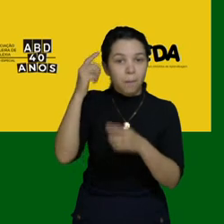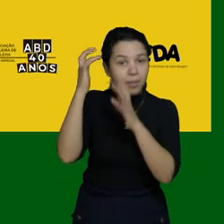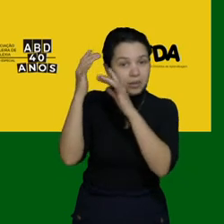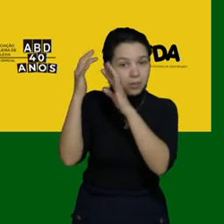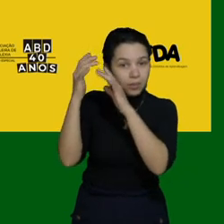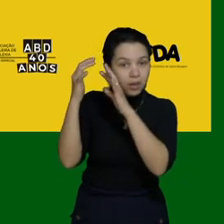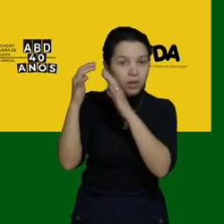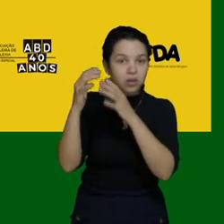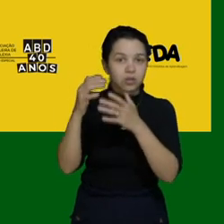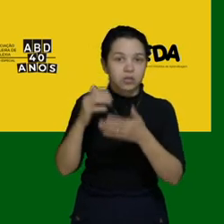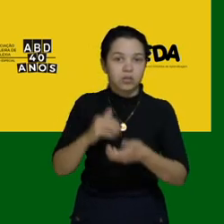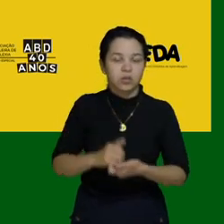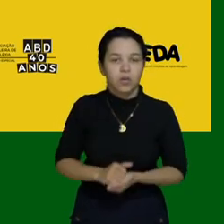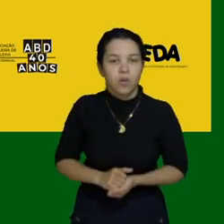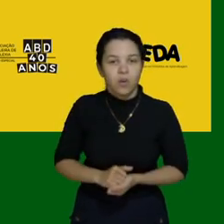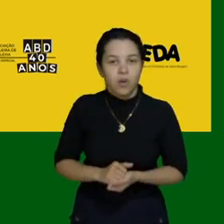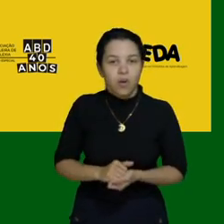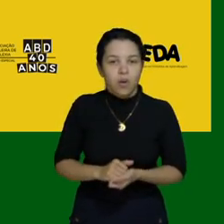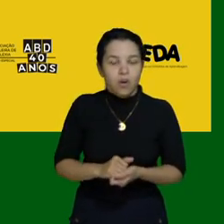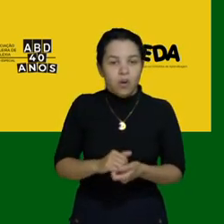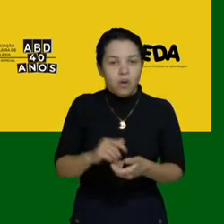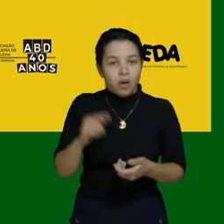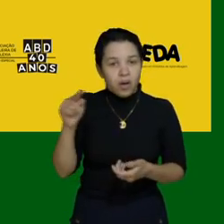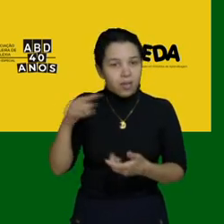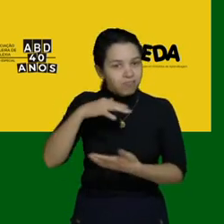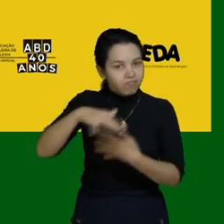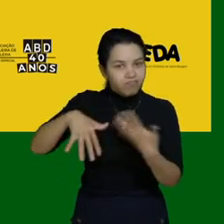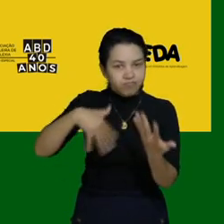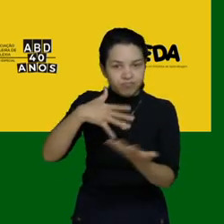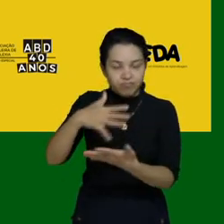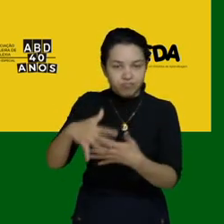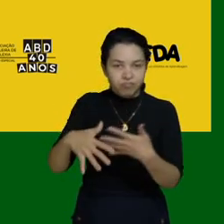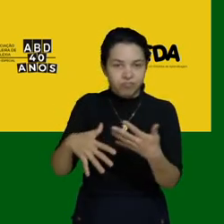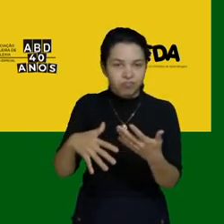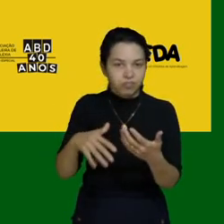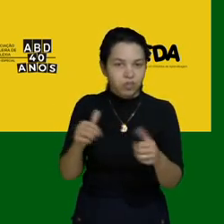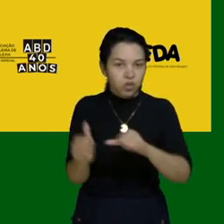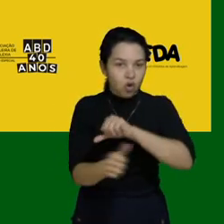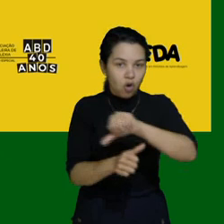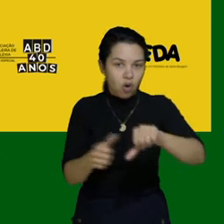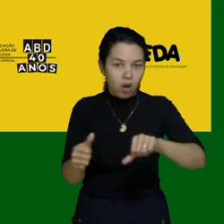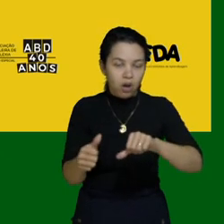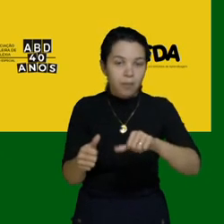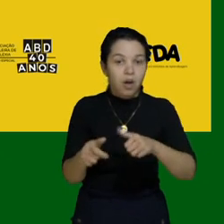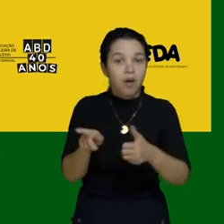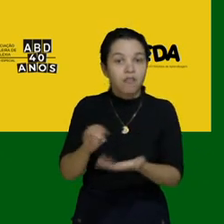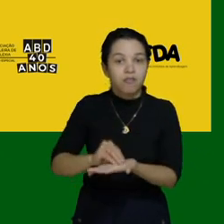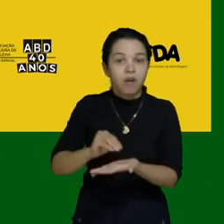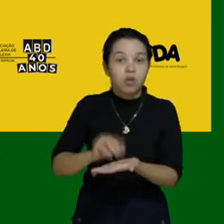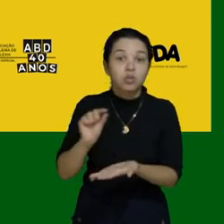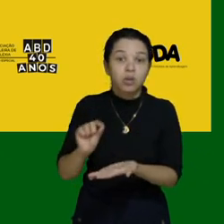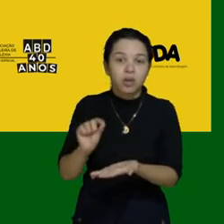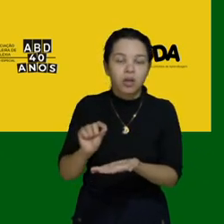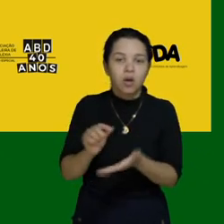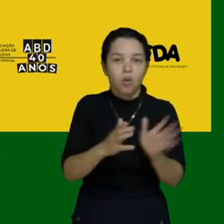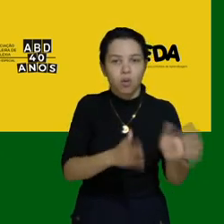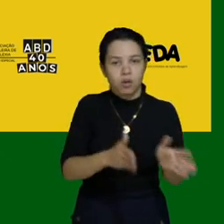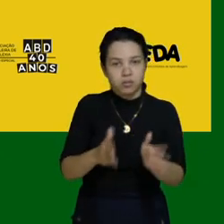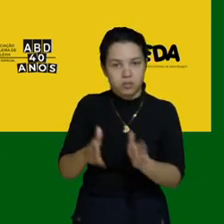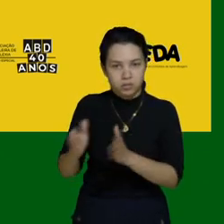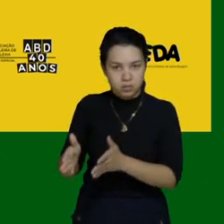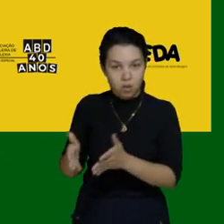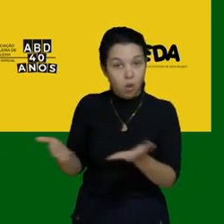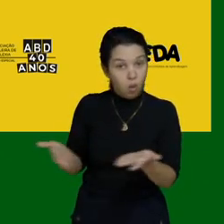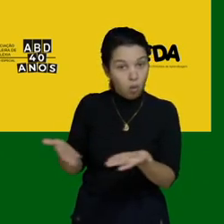você e de trocas e tudo mas aqui é mais assim toda a organização hoje ela tá com 9 anos El já está